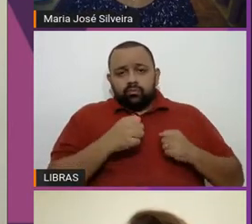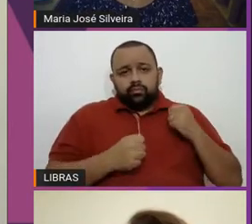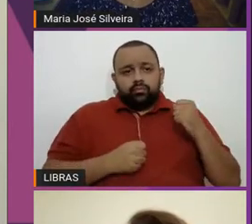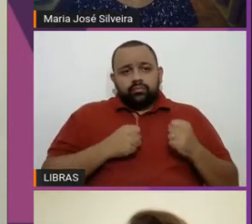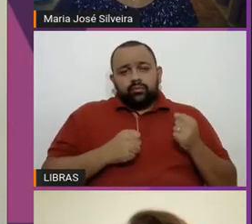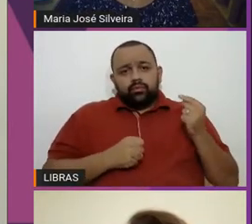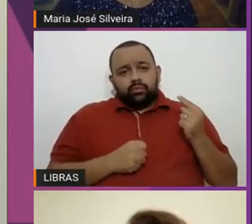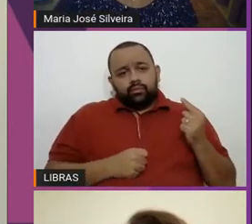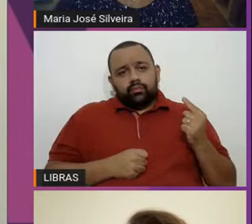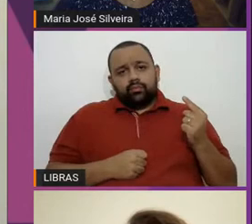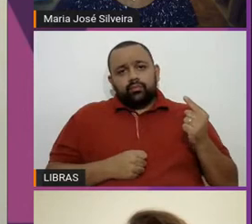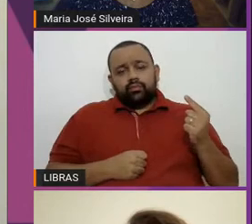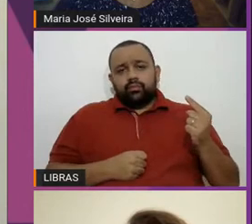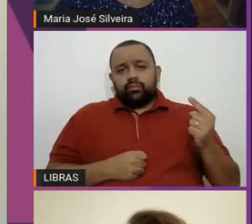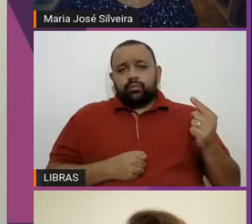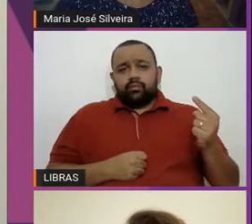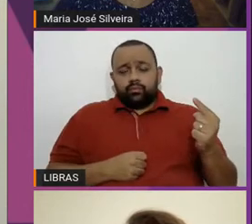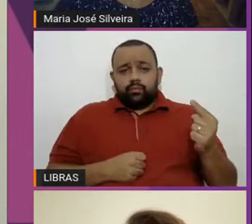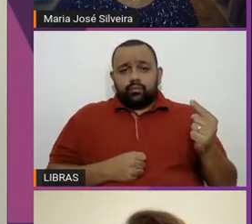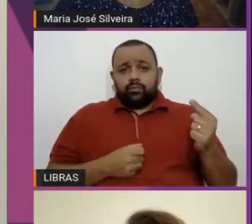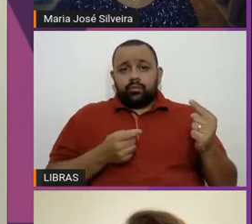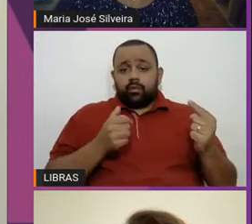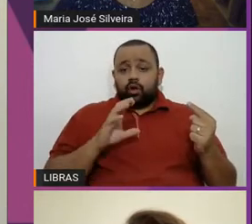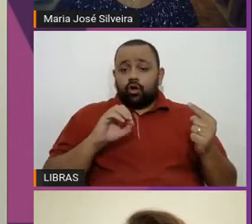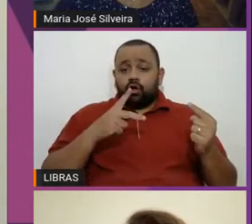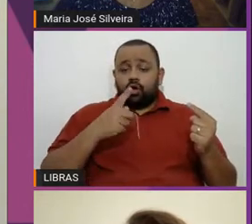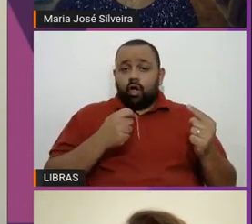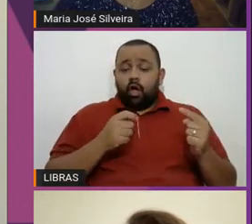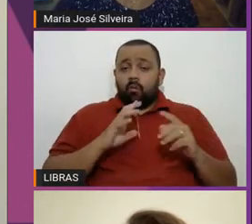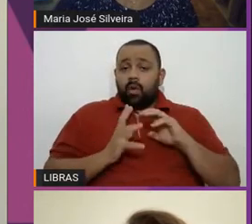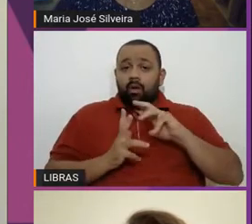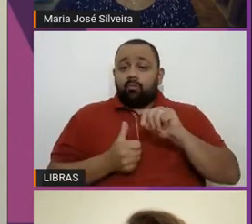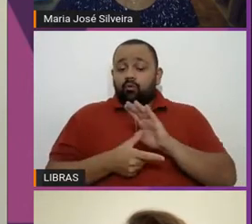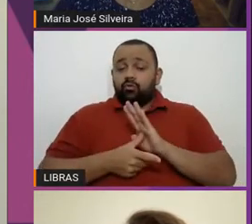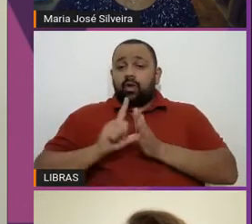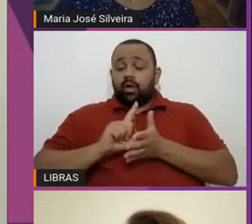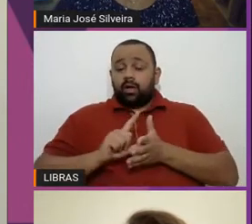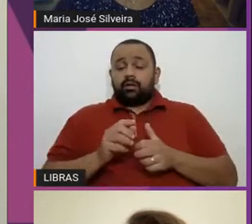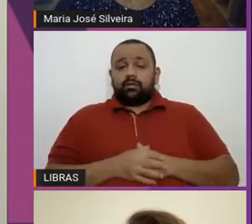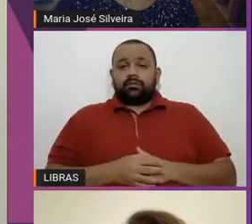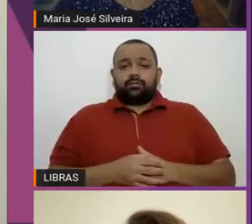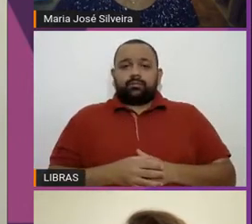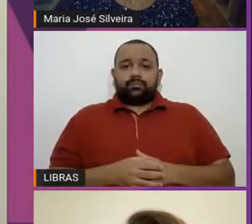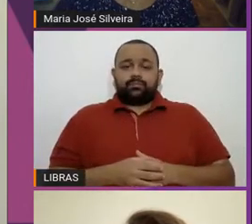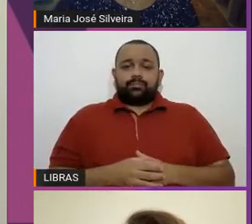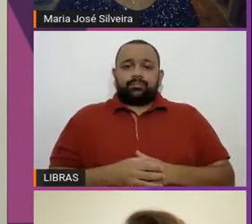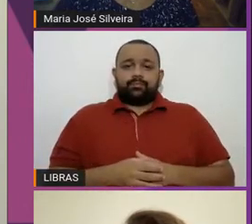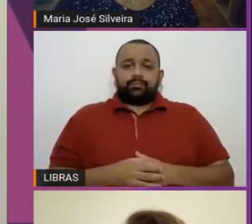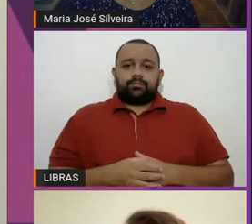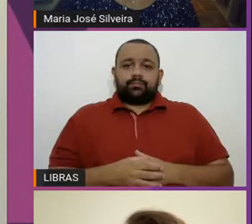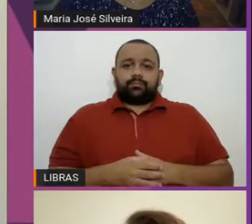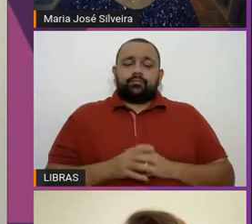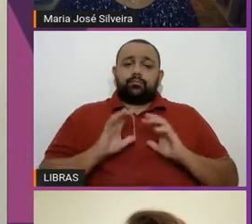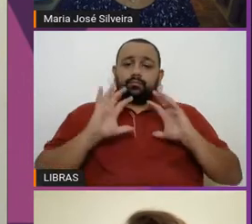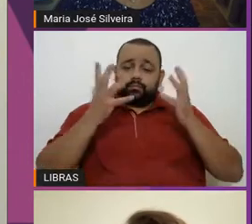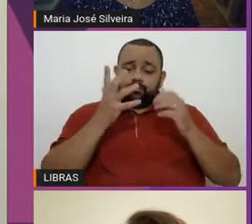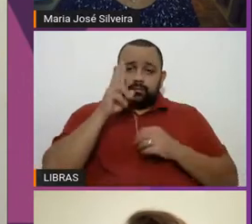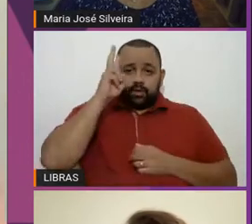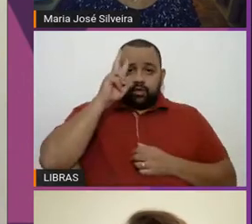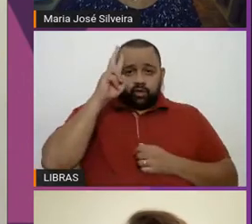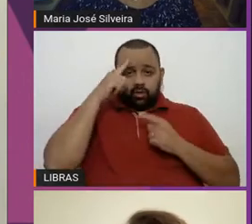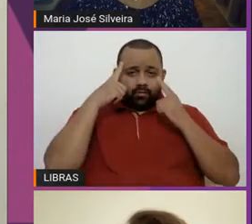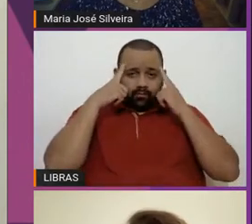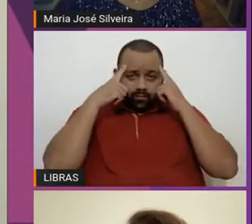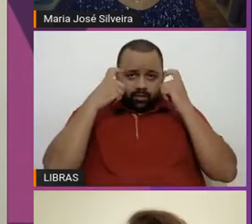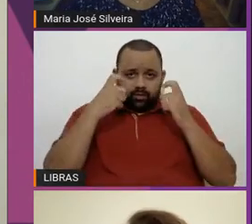pouco depois da Copa do Mundo no romance antes da Copa do Mundo e foi uma história muito